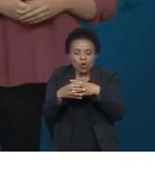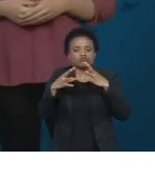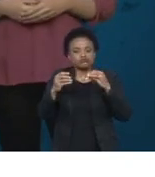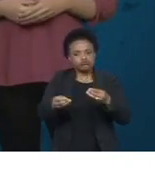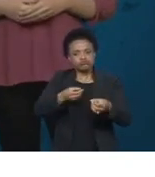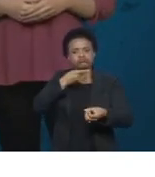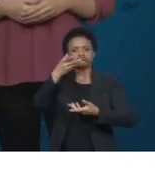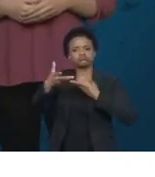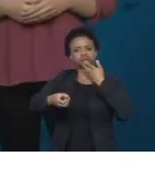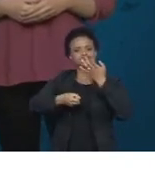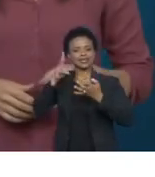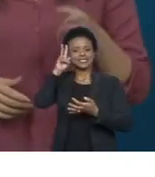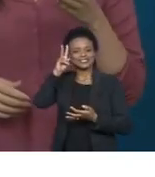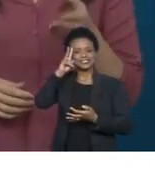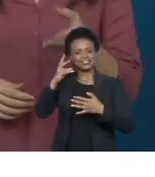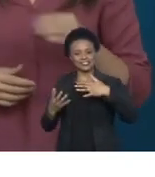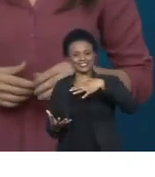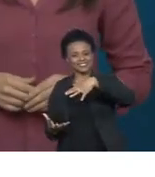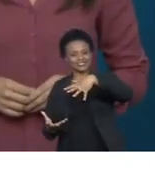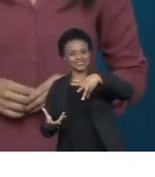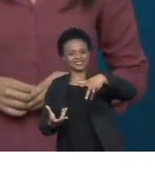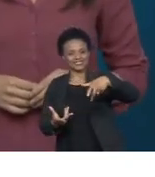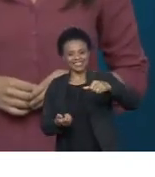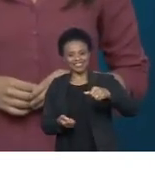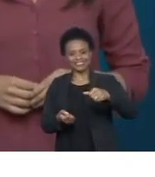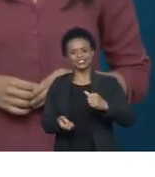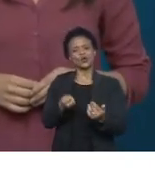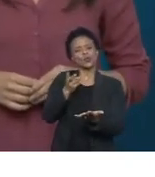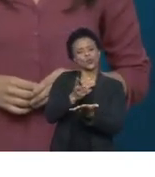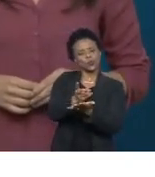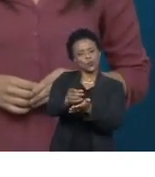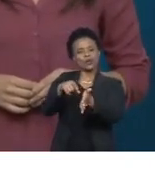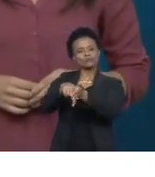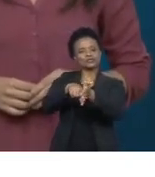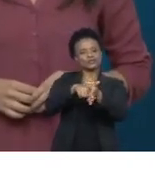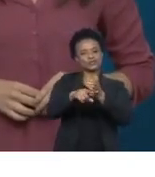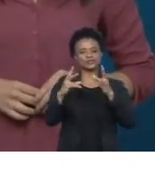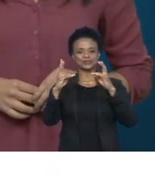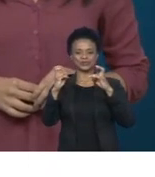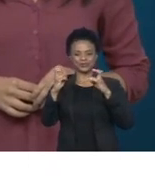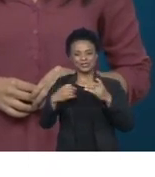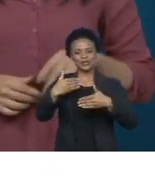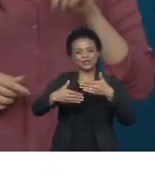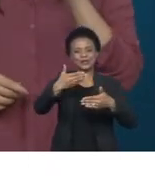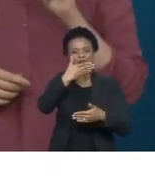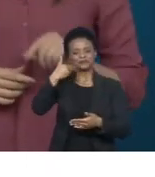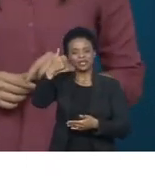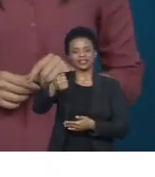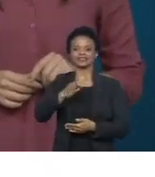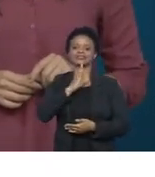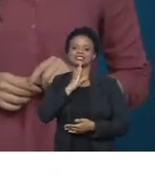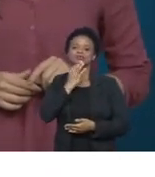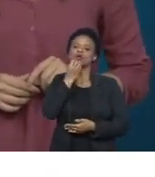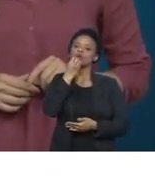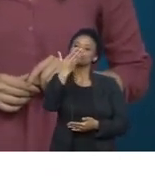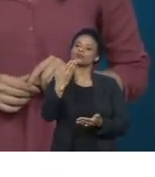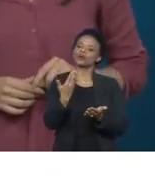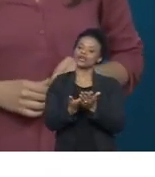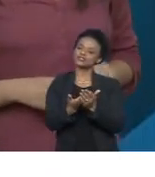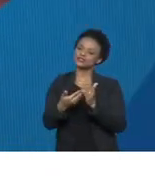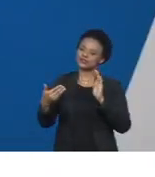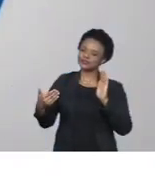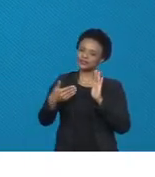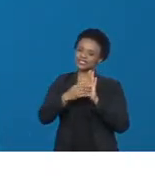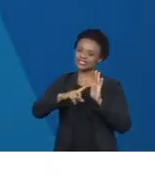da formação do nosso planeta. Continue pesquisando sobre esse tema e solidificando seu conhecimento. Bons estudos e até